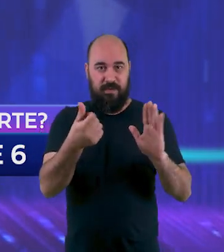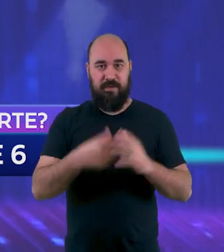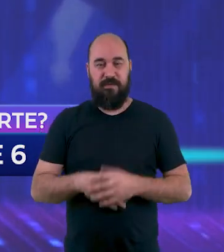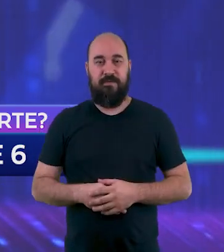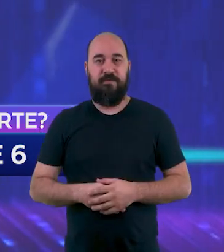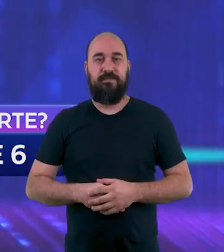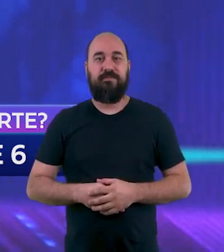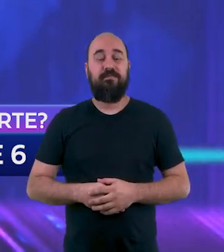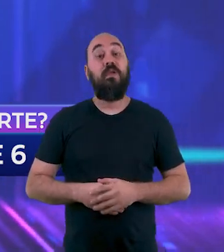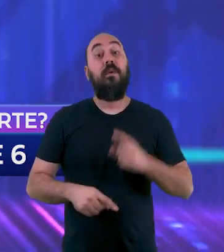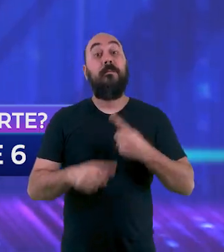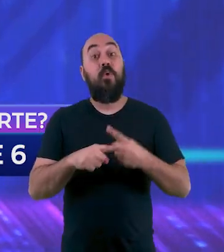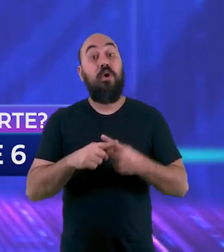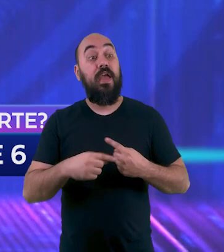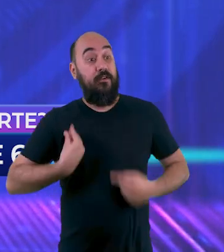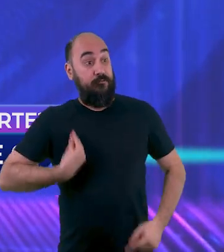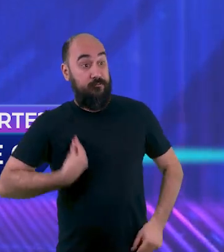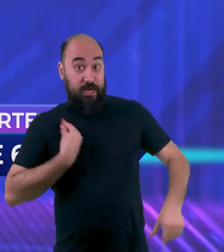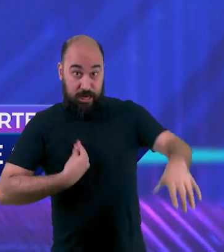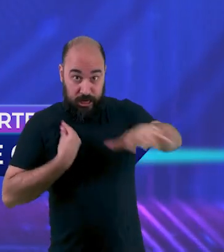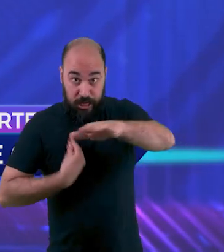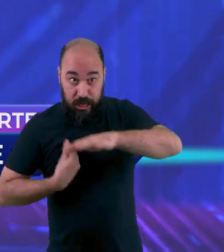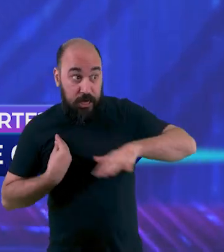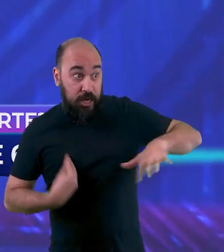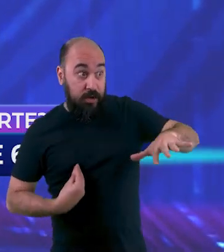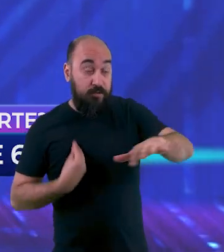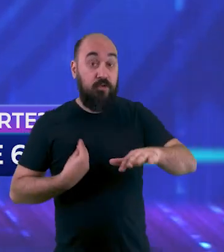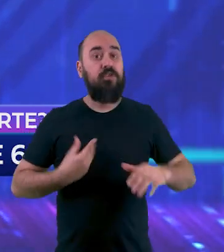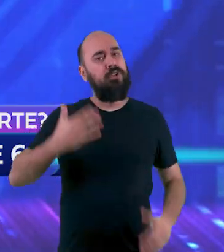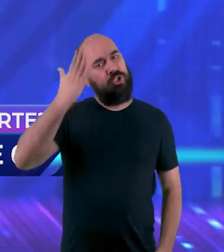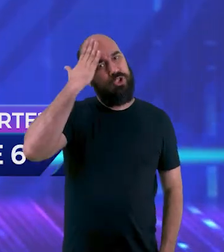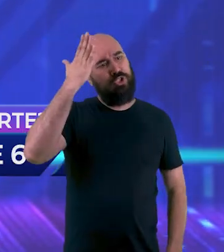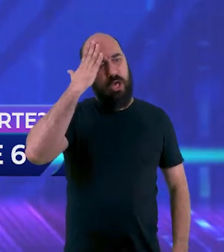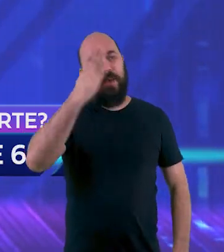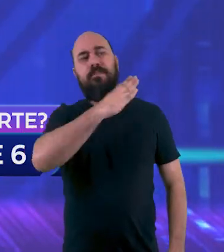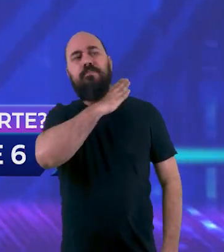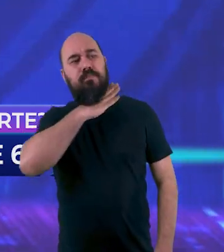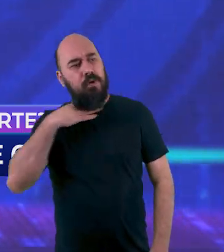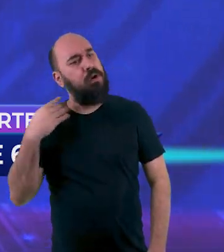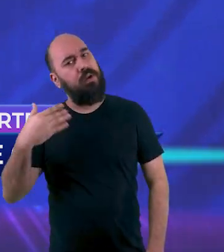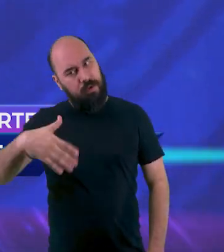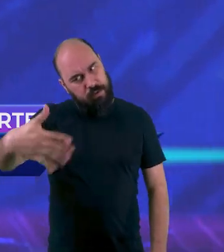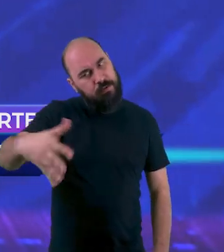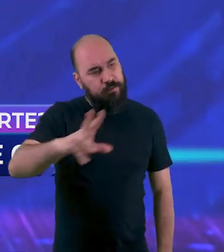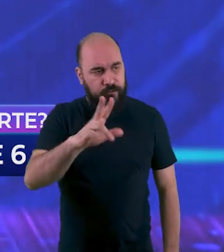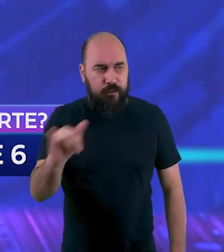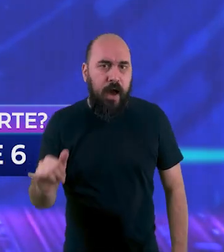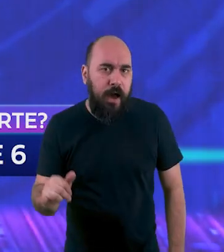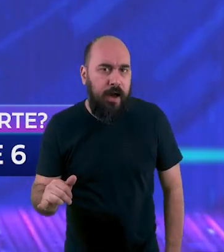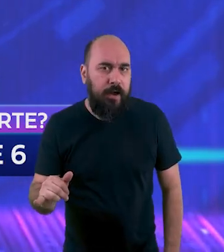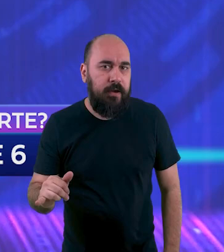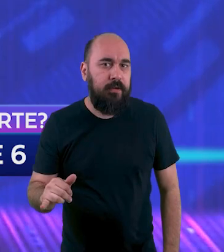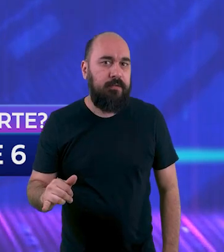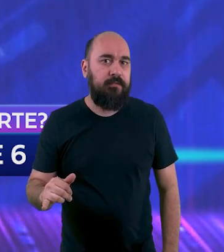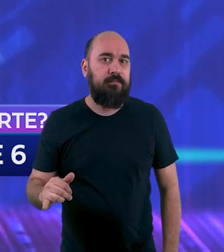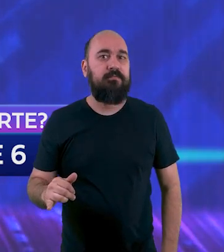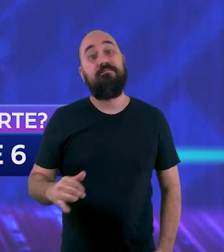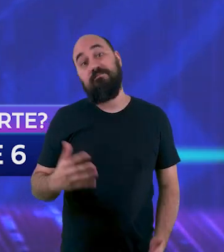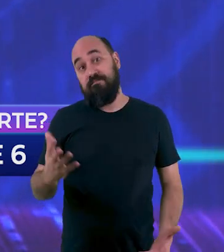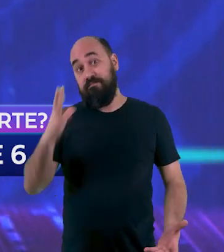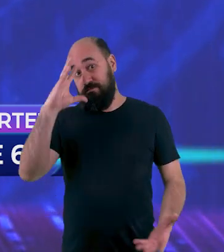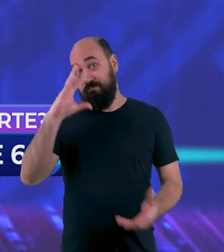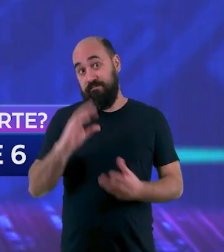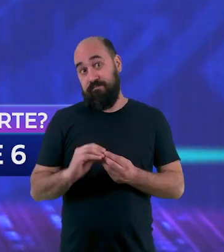Porque os vivos sabem que hão de morrer. Ou seja, não é novidade para nenhum de nós que